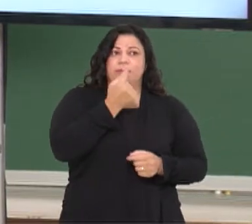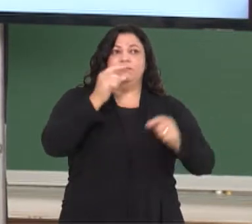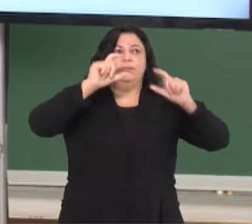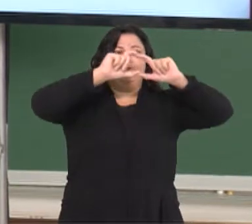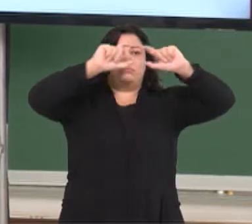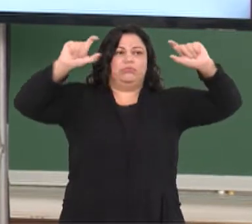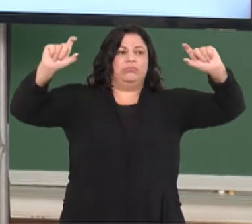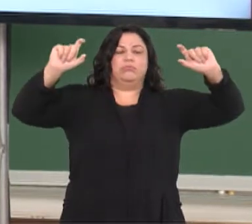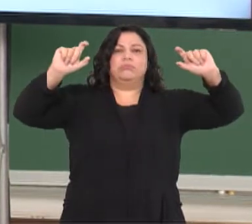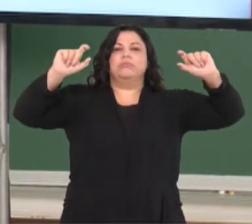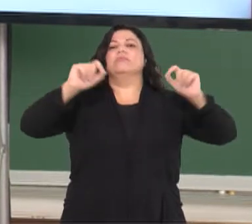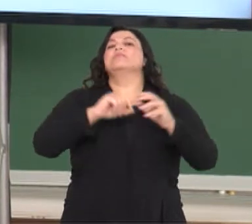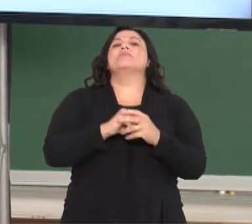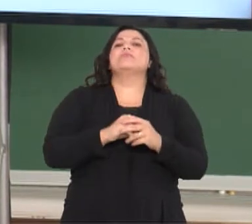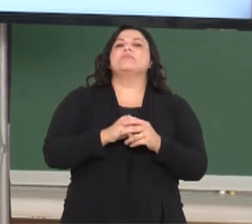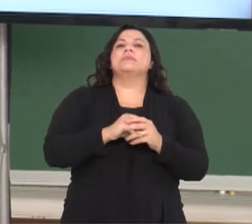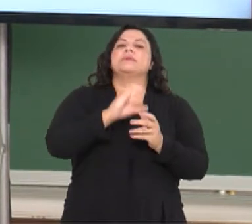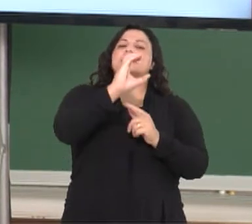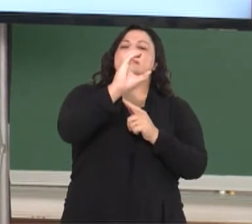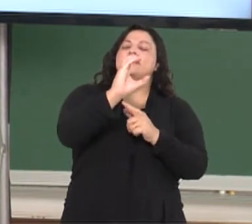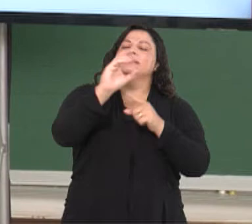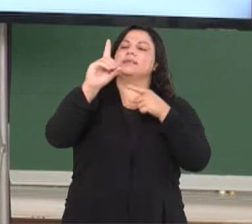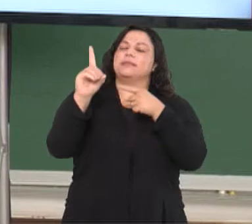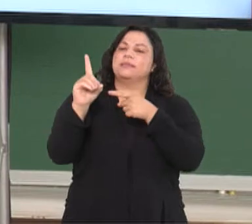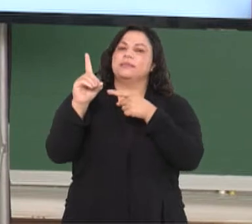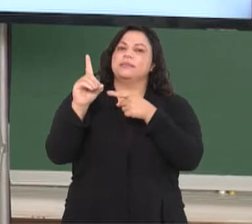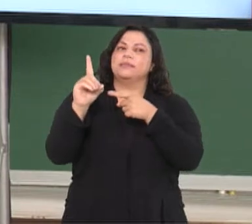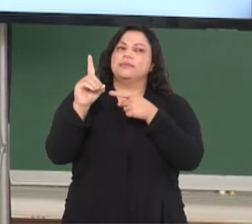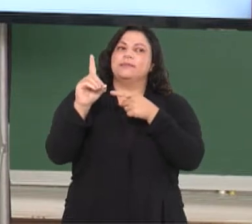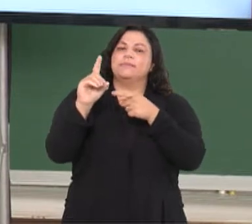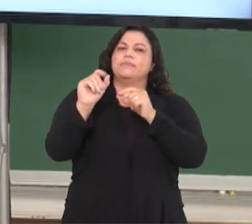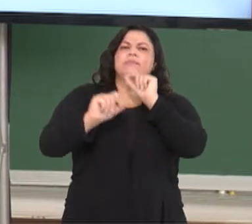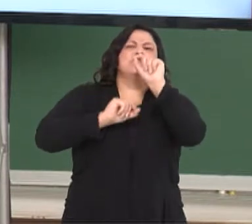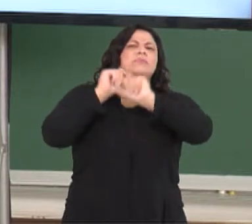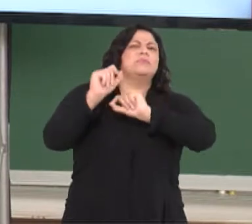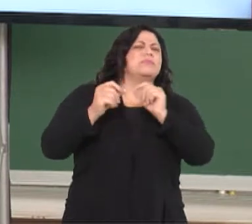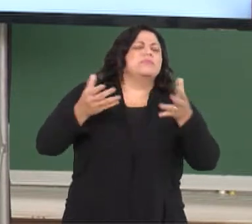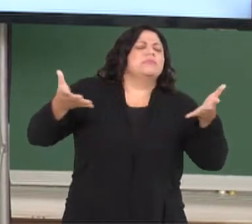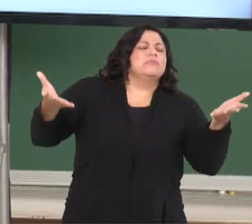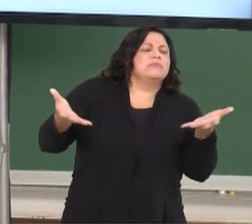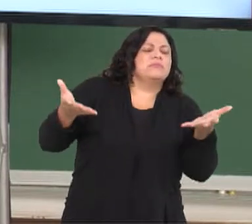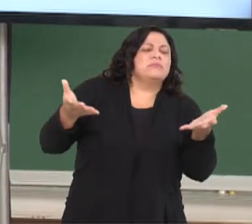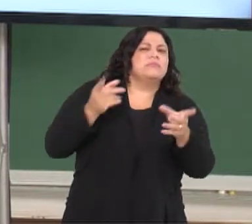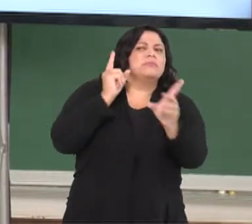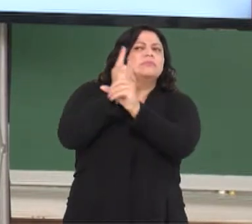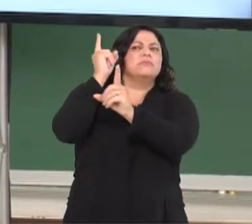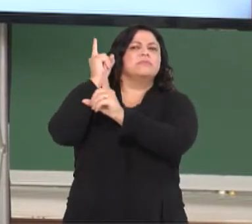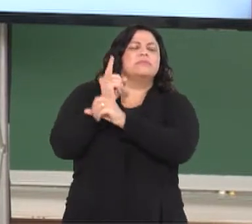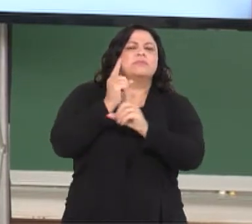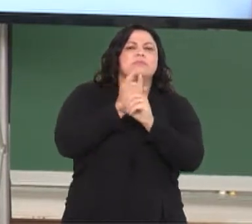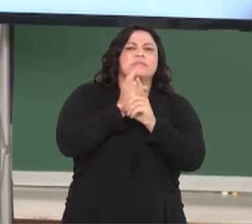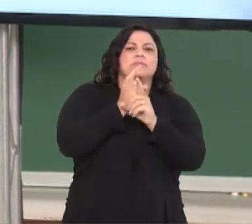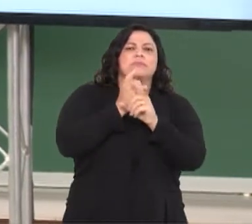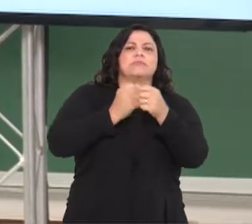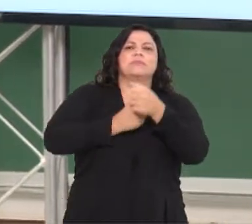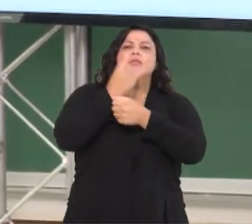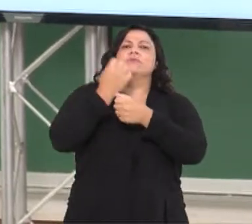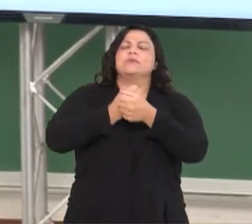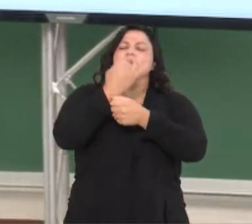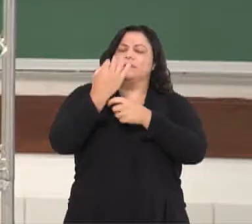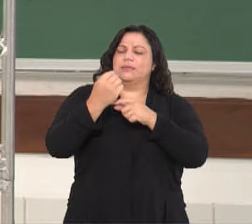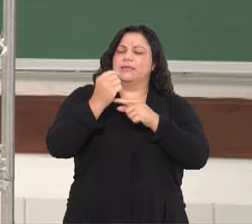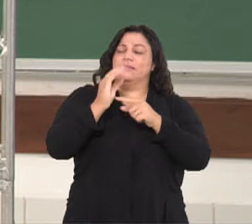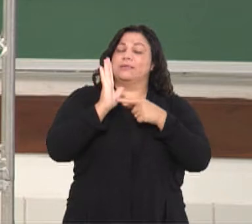o polinômio E. Os polinômios C e D estão aqui expressos. O que que nós vamos buscar? Vamos buscar o coeficiente que está à frente das